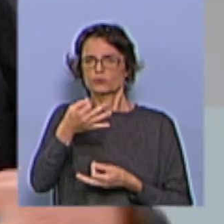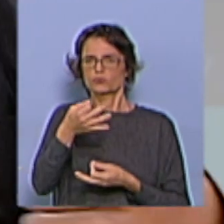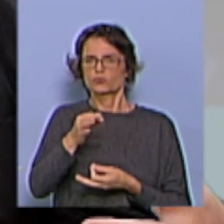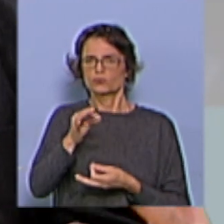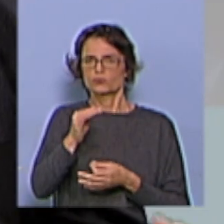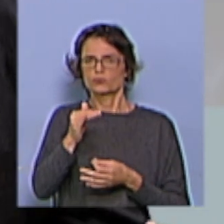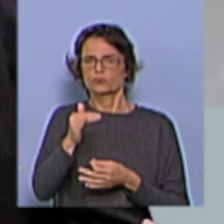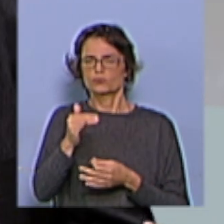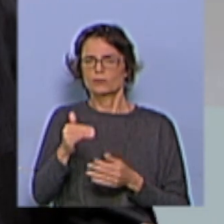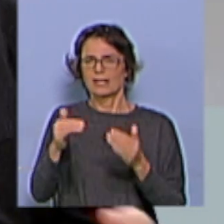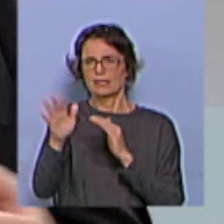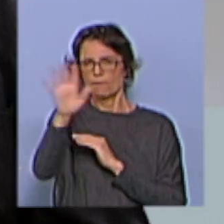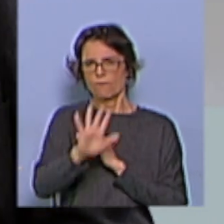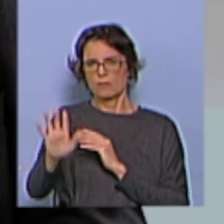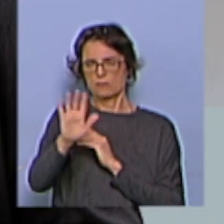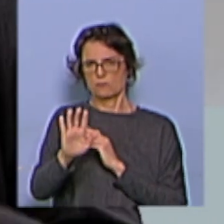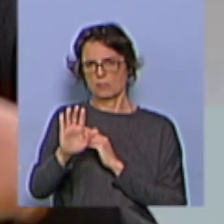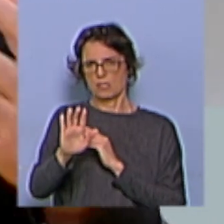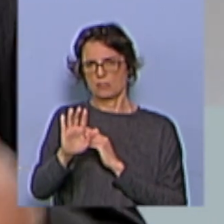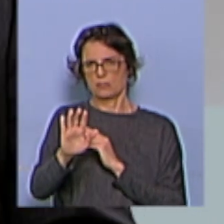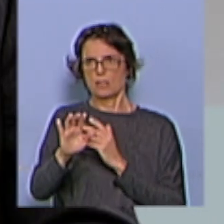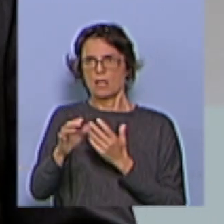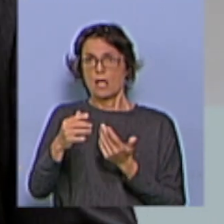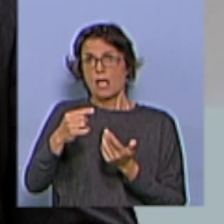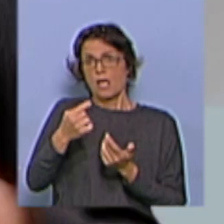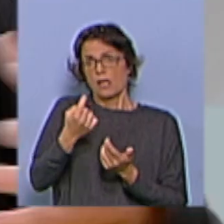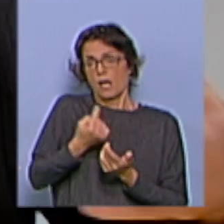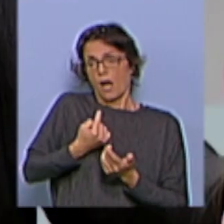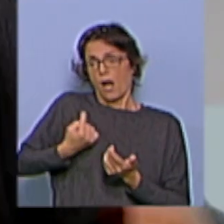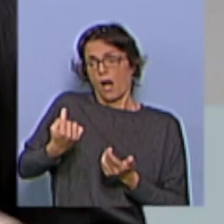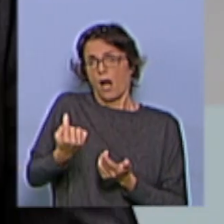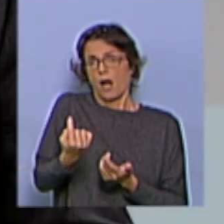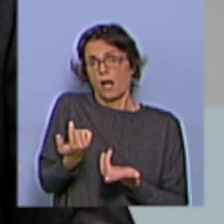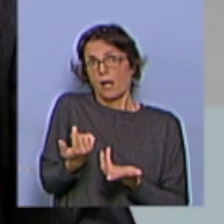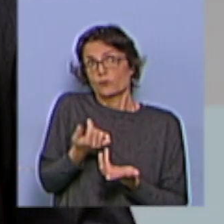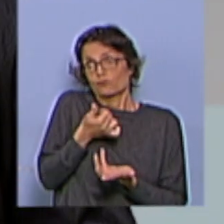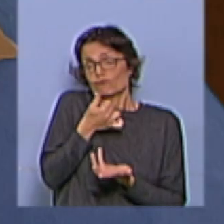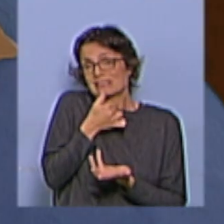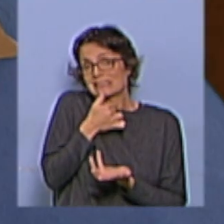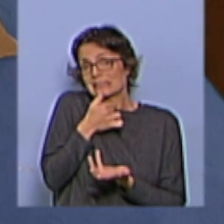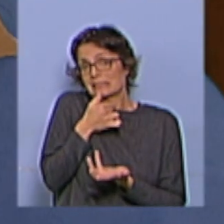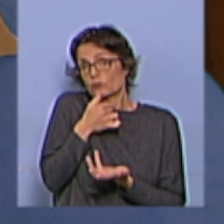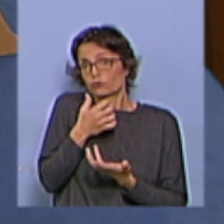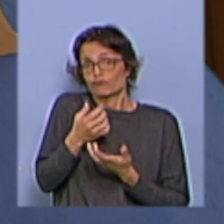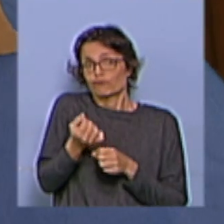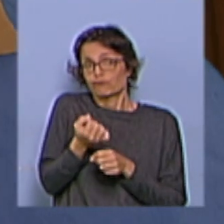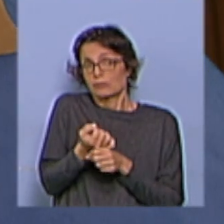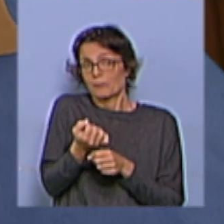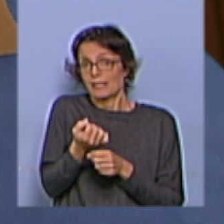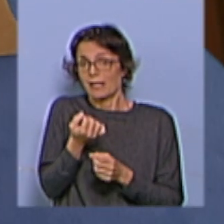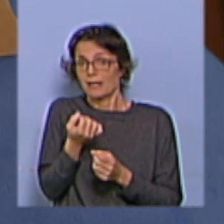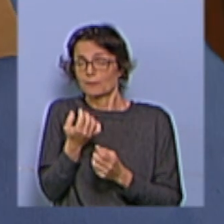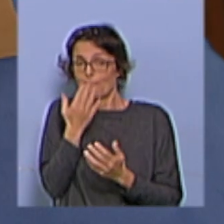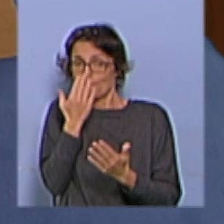os capelães deviam fazer. Houve sim a adaptação de cada capelão, no fundo, à sua própria realidade, ao seu próprio contexto. E